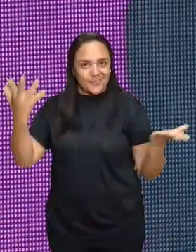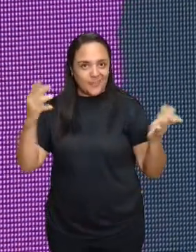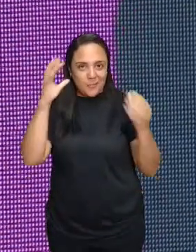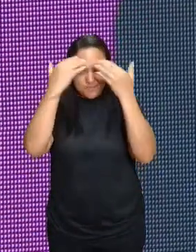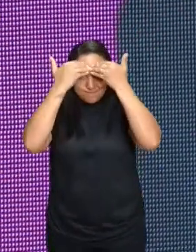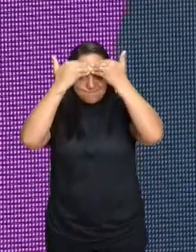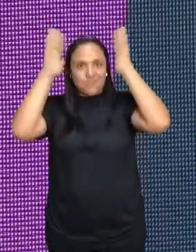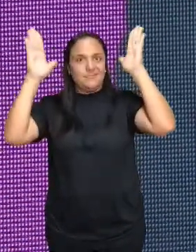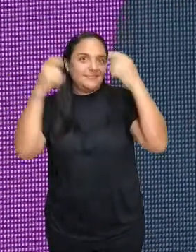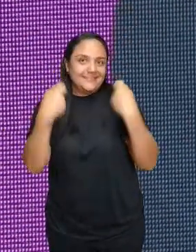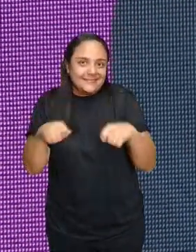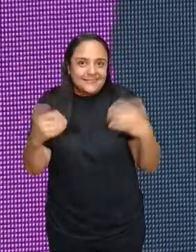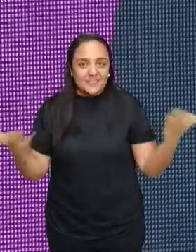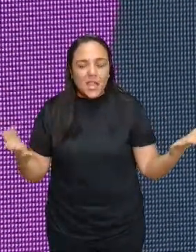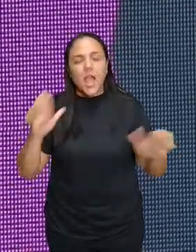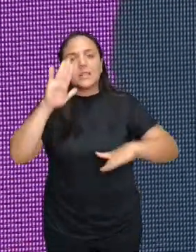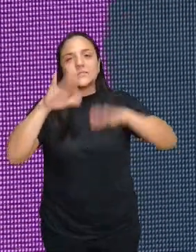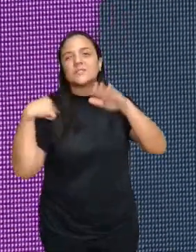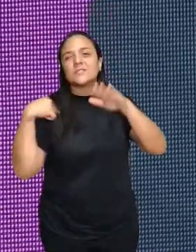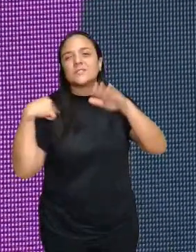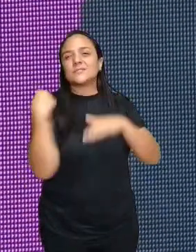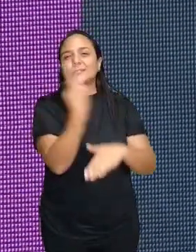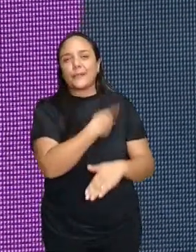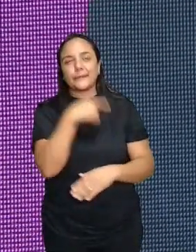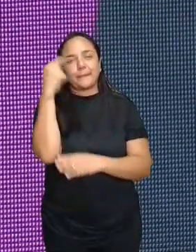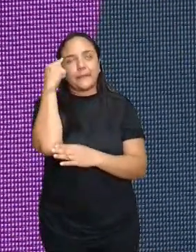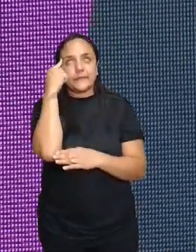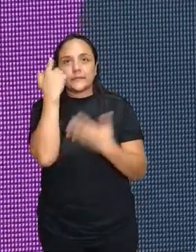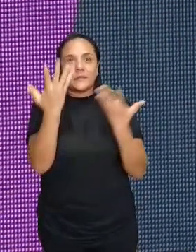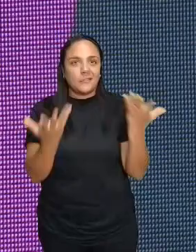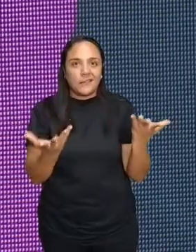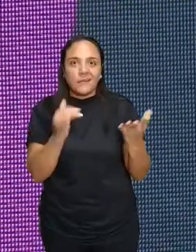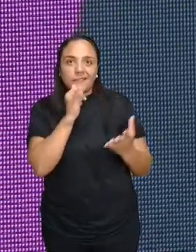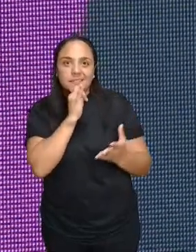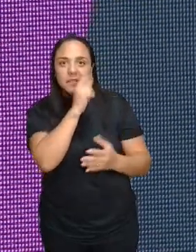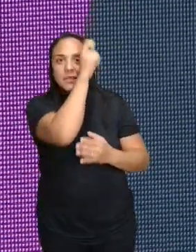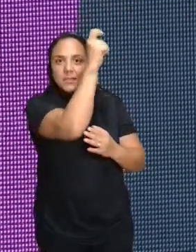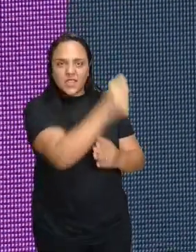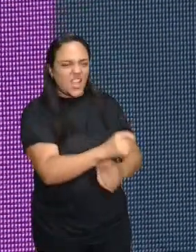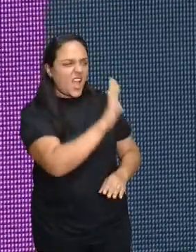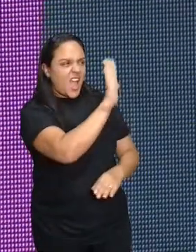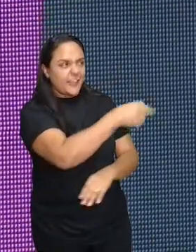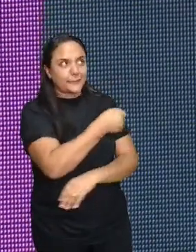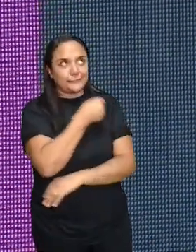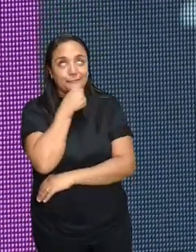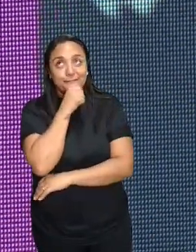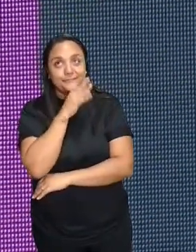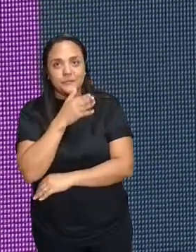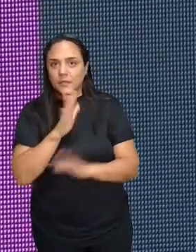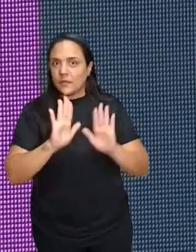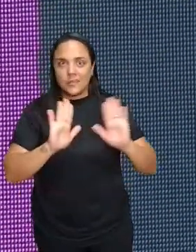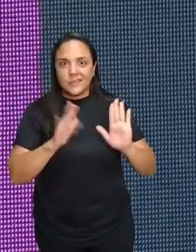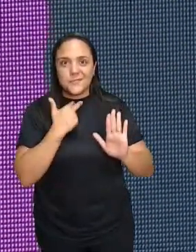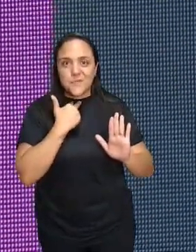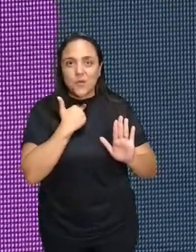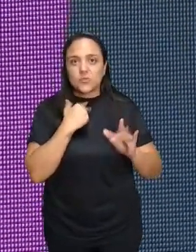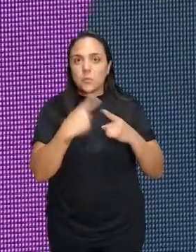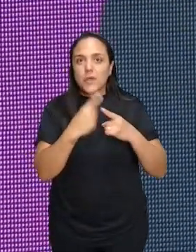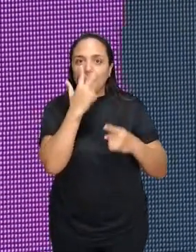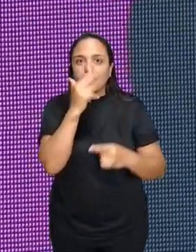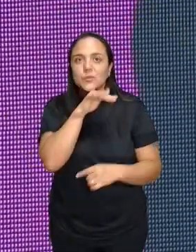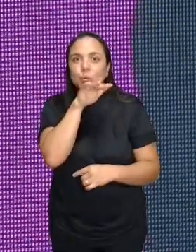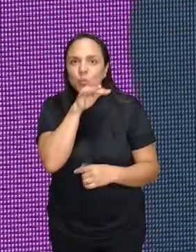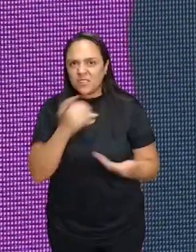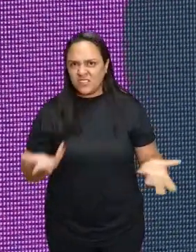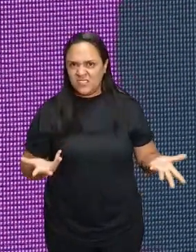acaba classificando e customizando uma senhora, a gente acaba levando para o lado ruim, né? Para o lado de uma